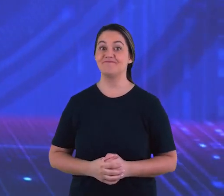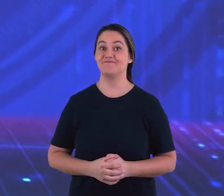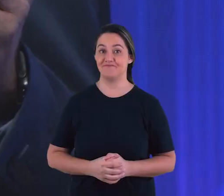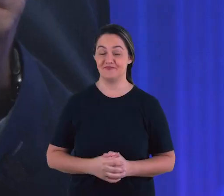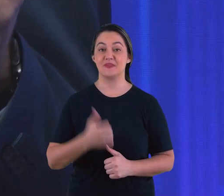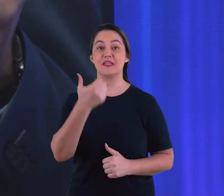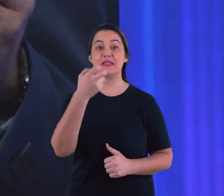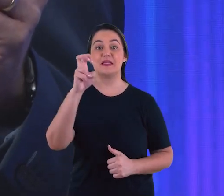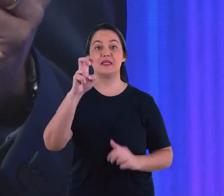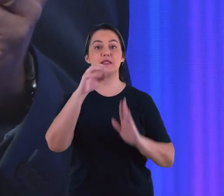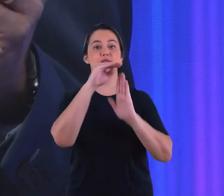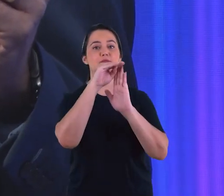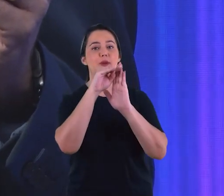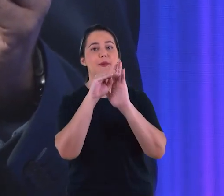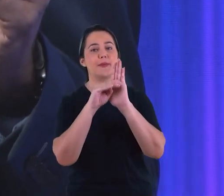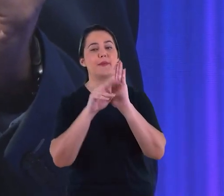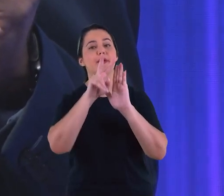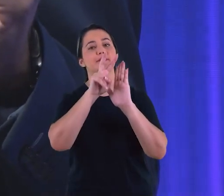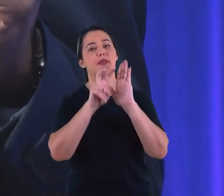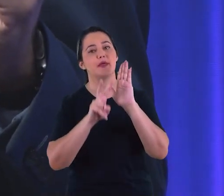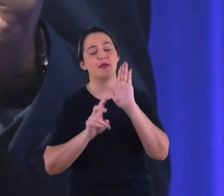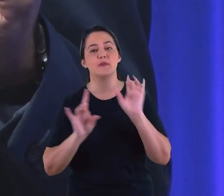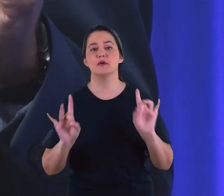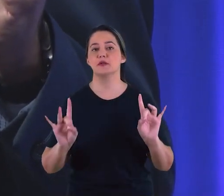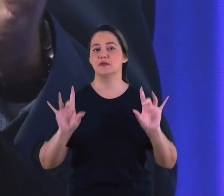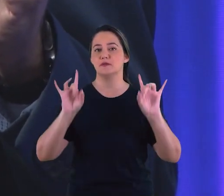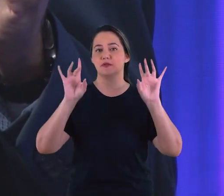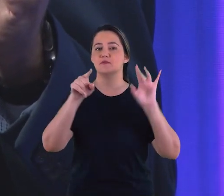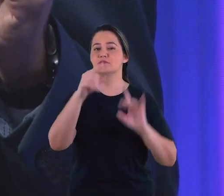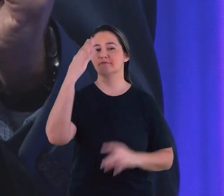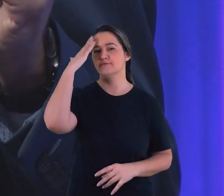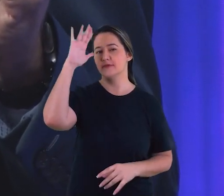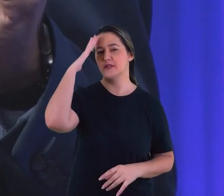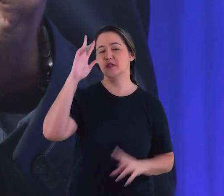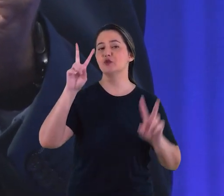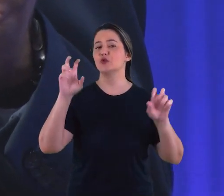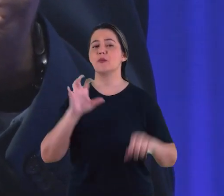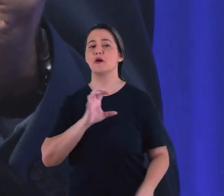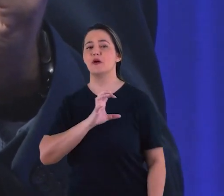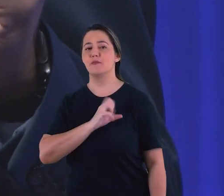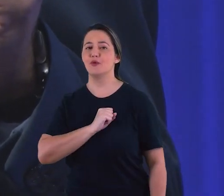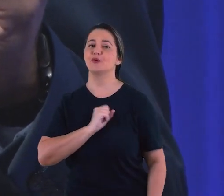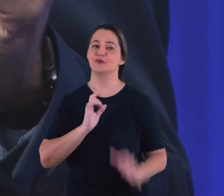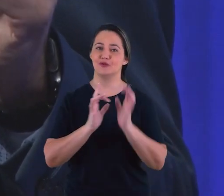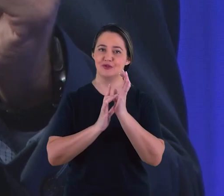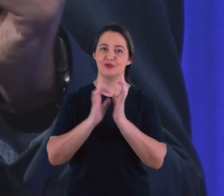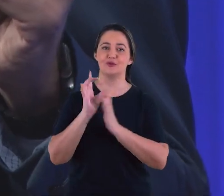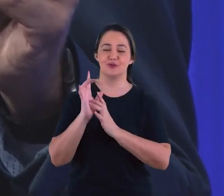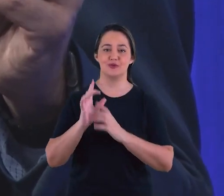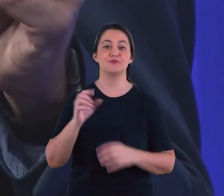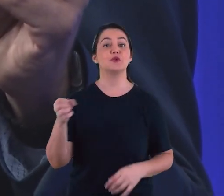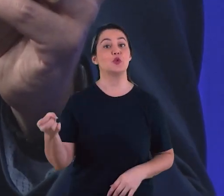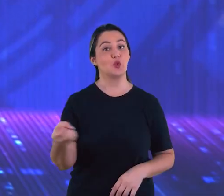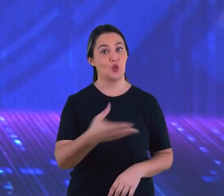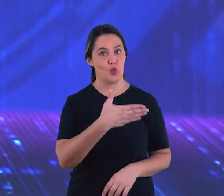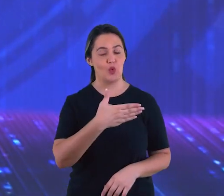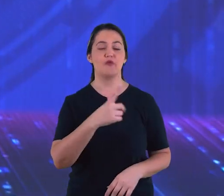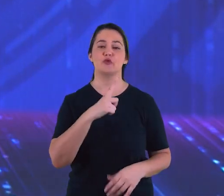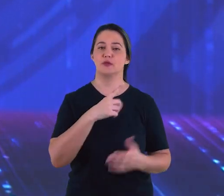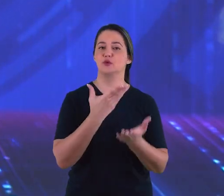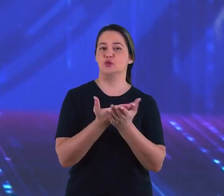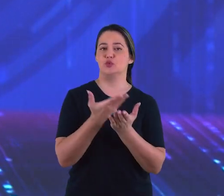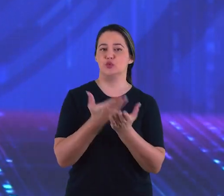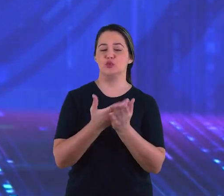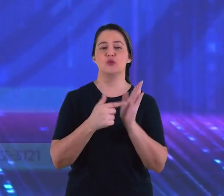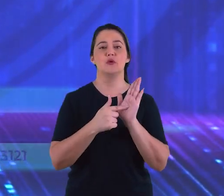da Bíblia com 15 temas especiais para você entender mais sobre o amor do Senhor Jesus. Esse é um estudo bíblico novo,